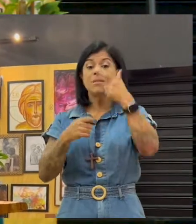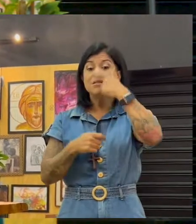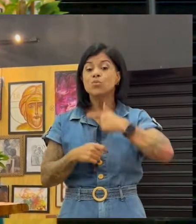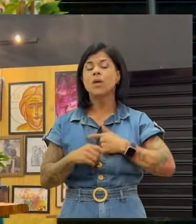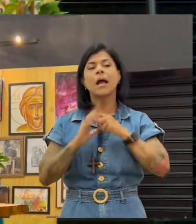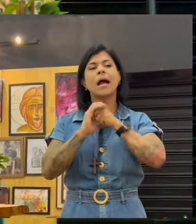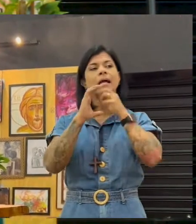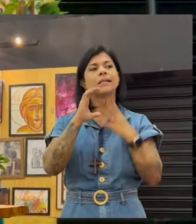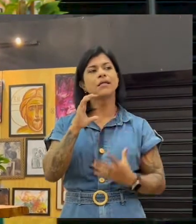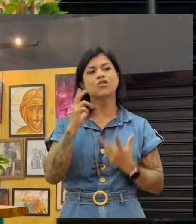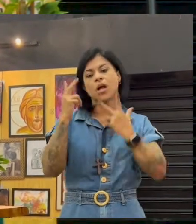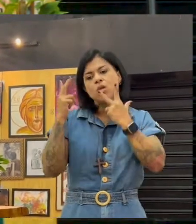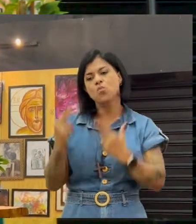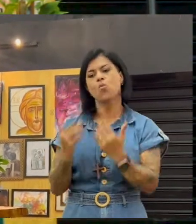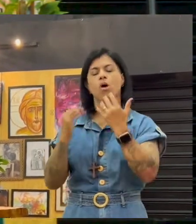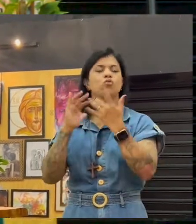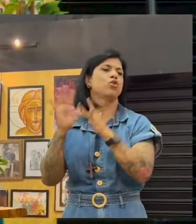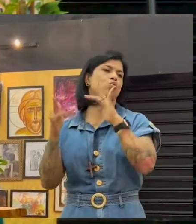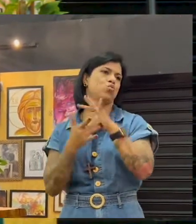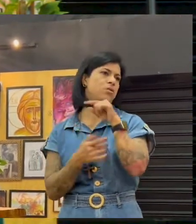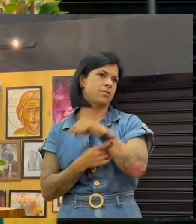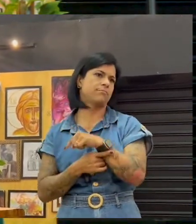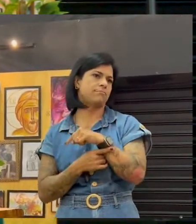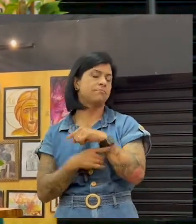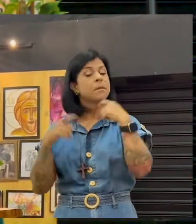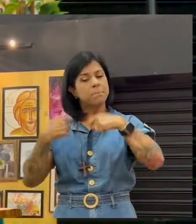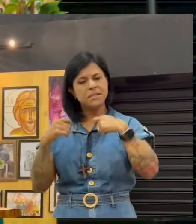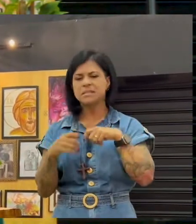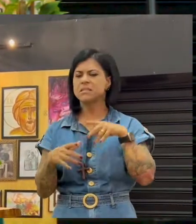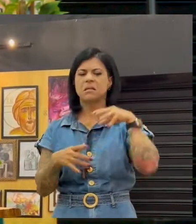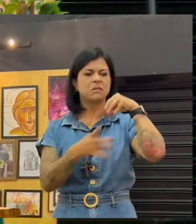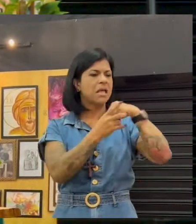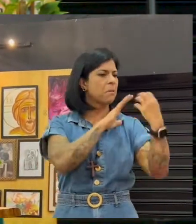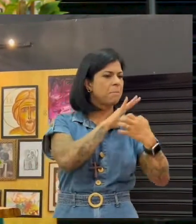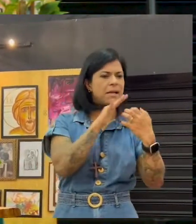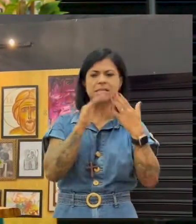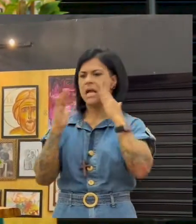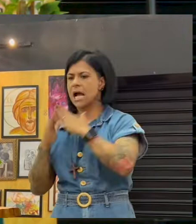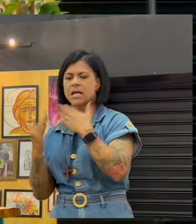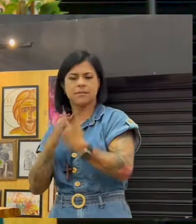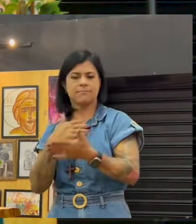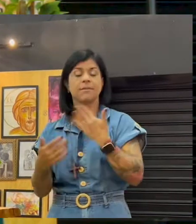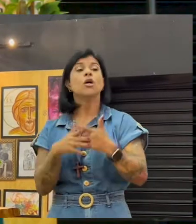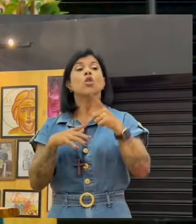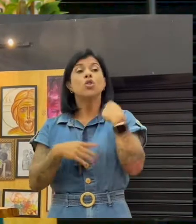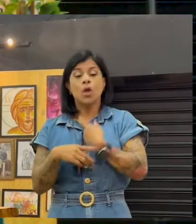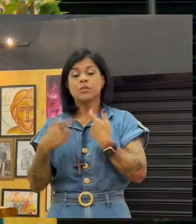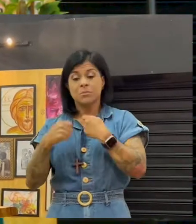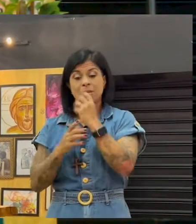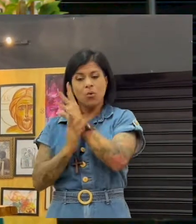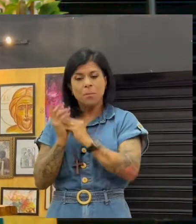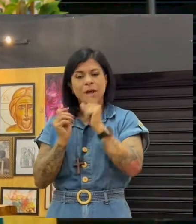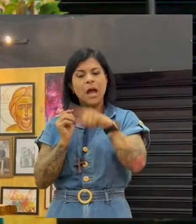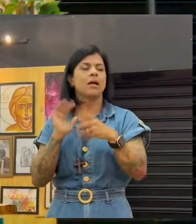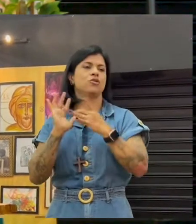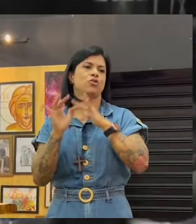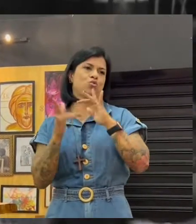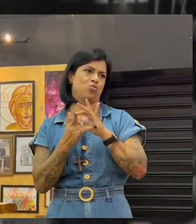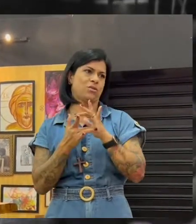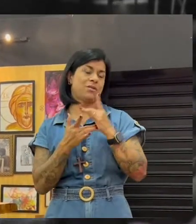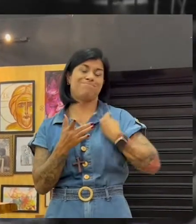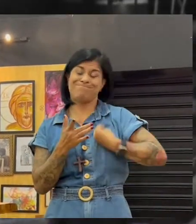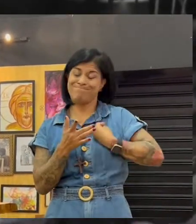salários, sim, sim. Mas ele não te prometeu isso. Ele quer só que você seja parecido com ele. E onde você